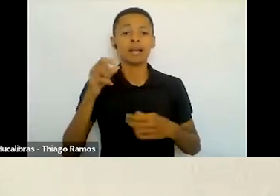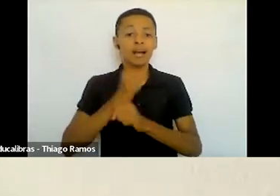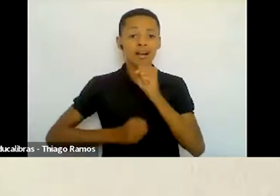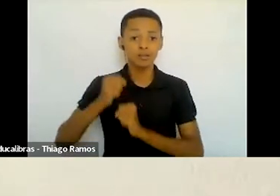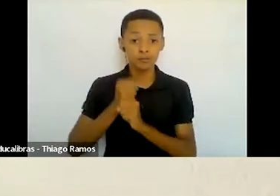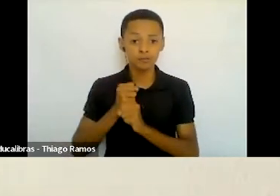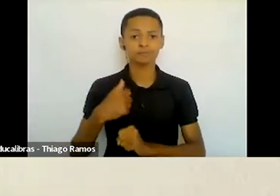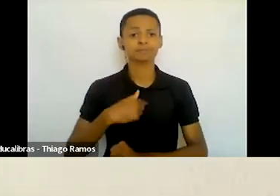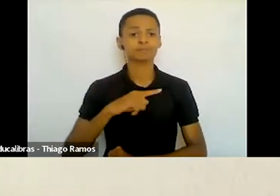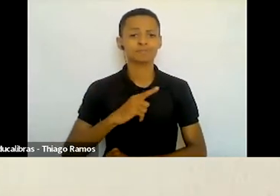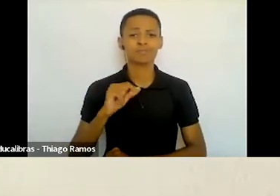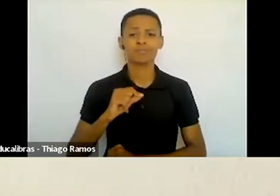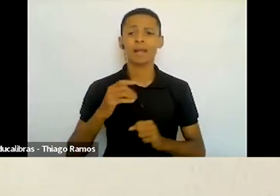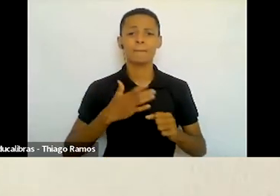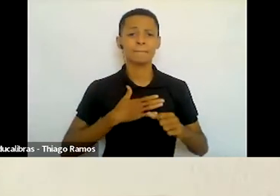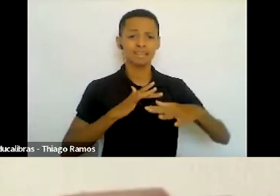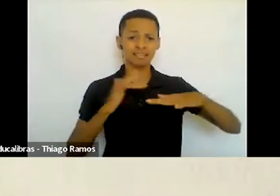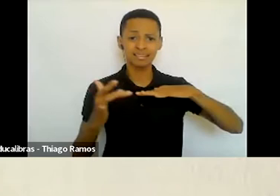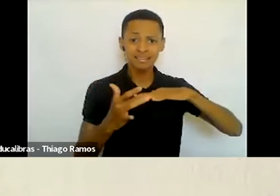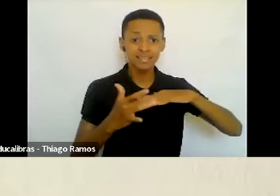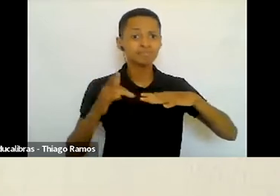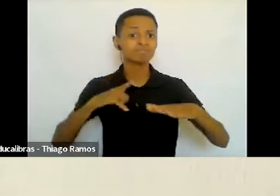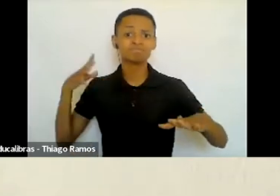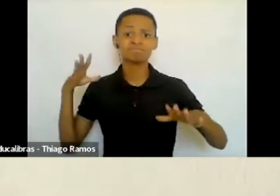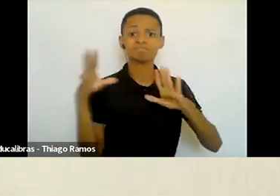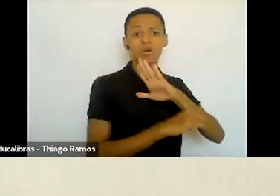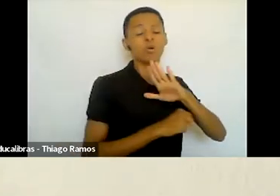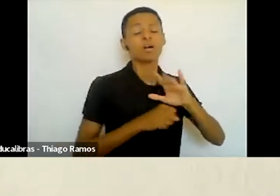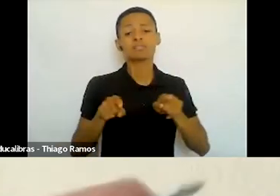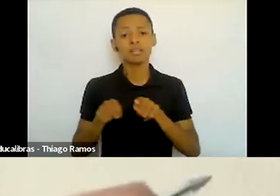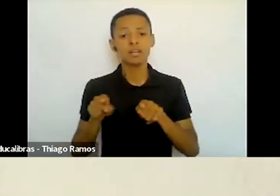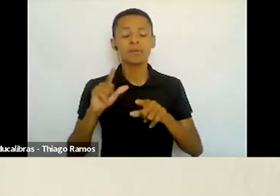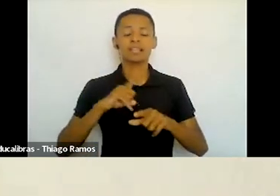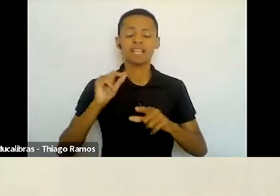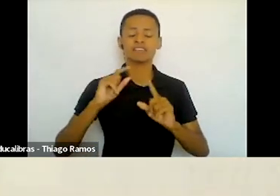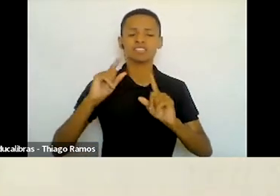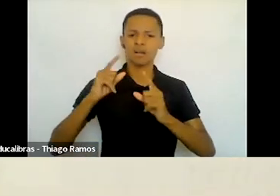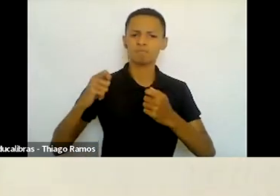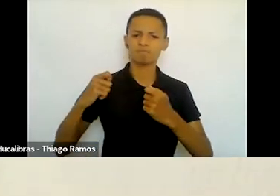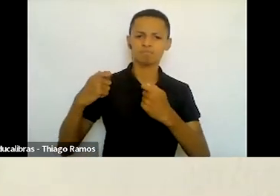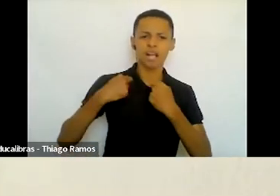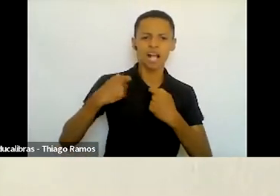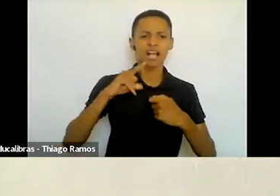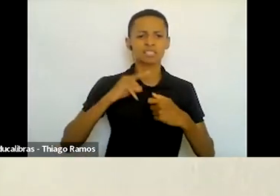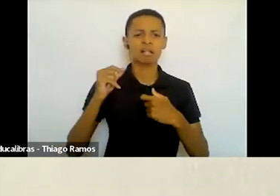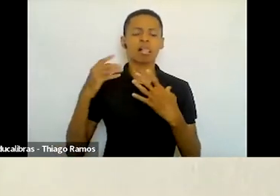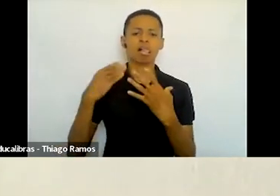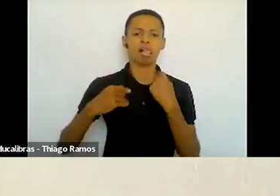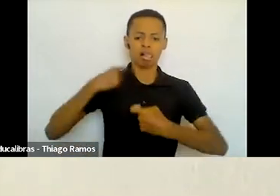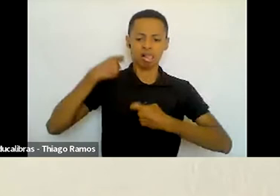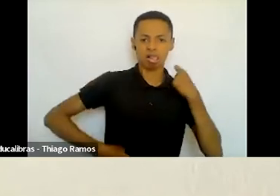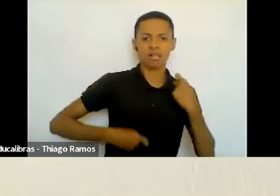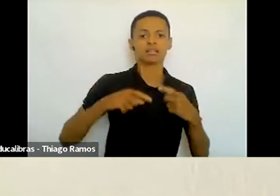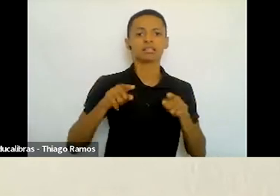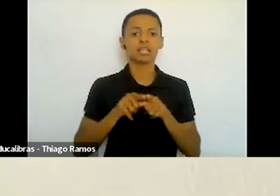tive todas as minhas redes invadidas, já tive ameaças de estupro, já tive ameaças de violação ao meu direito